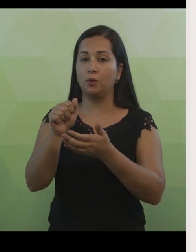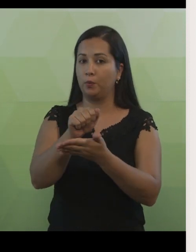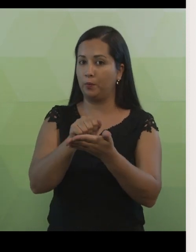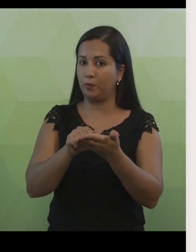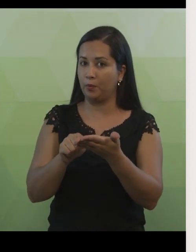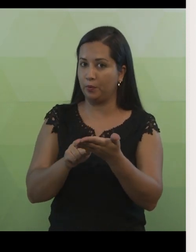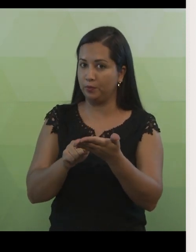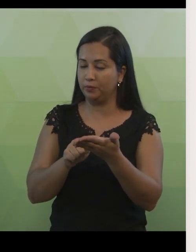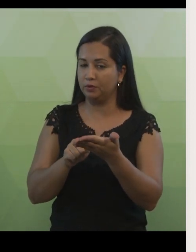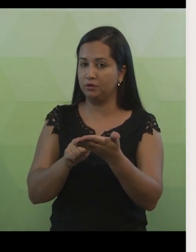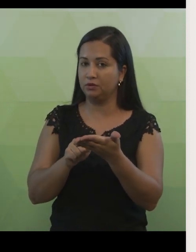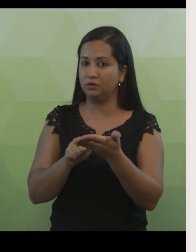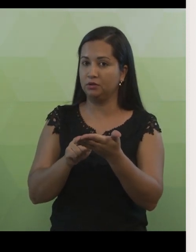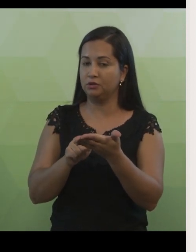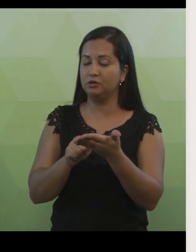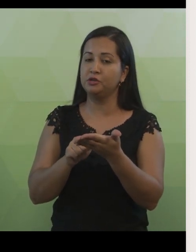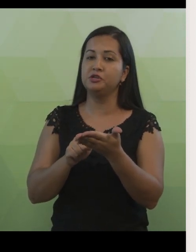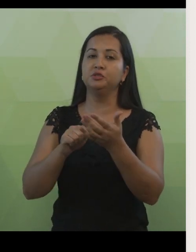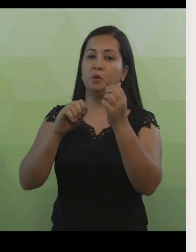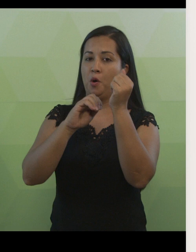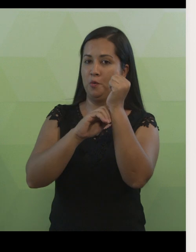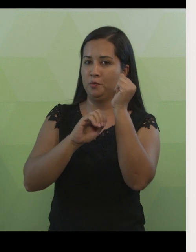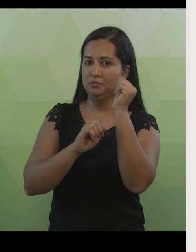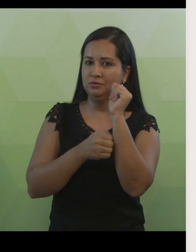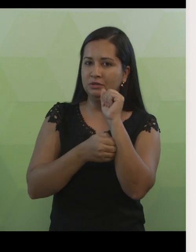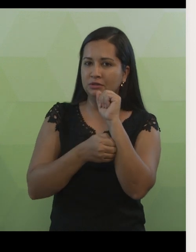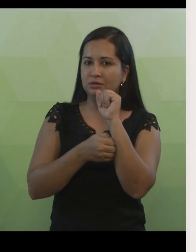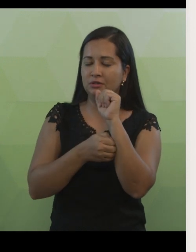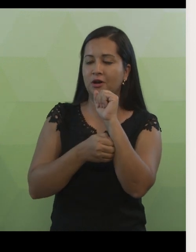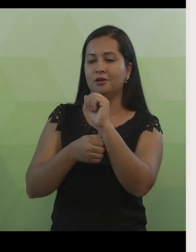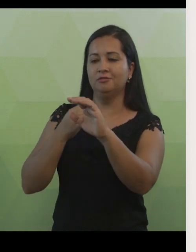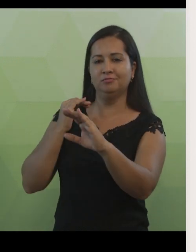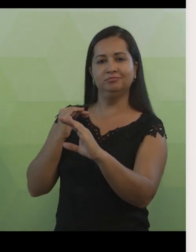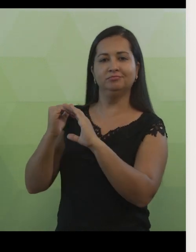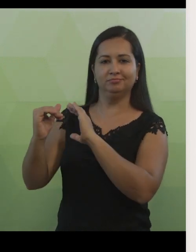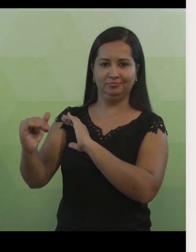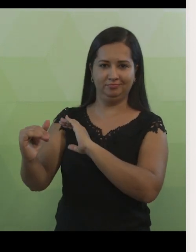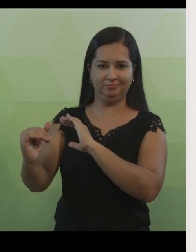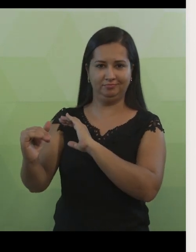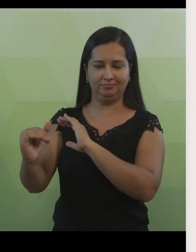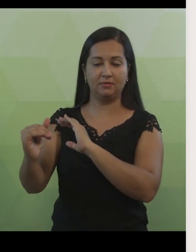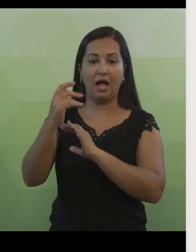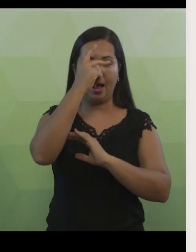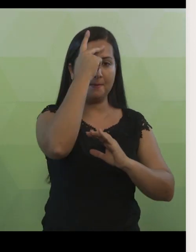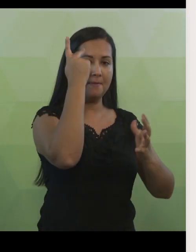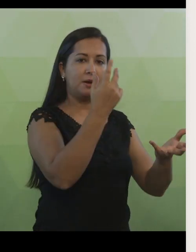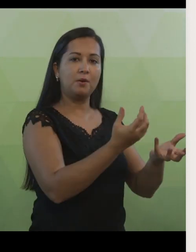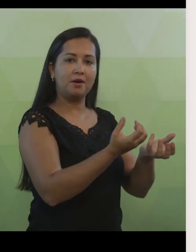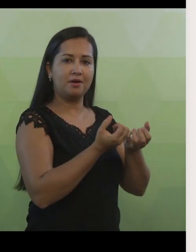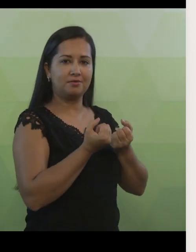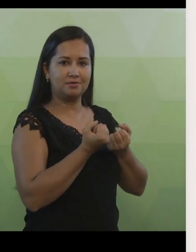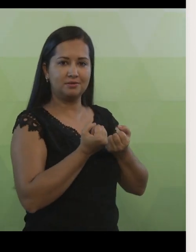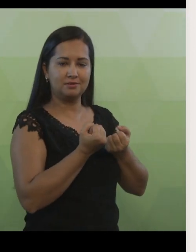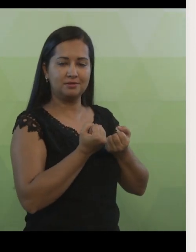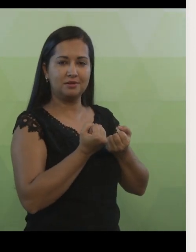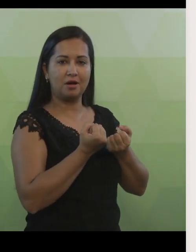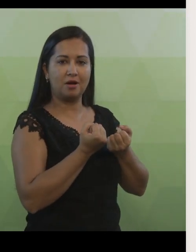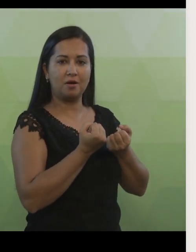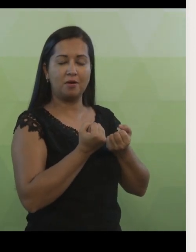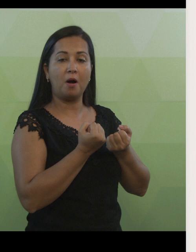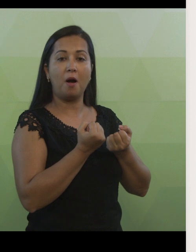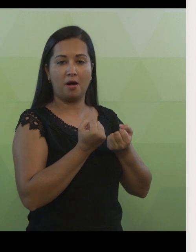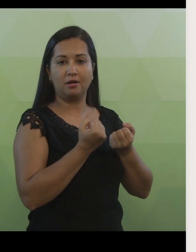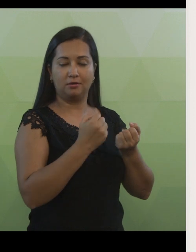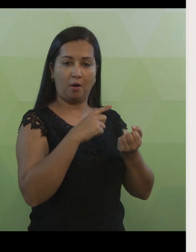mensagem, juntamente com a chave ou segredo necessário para que se consiga decodificar a mensagem pelo receptor. Já na recepção,